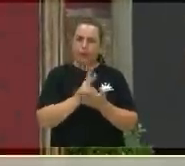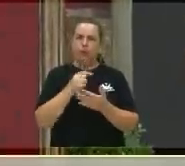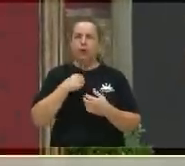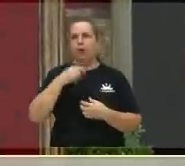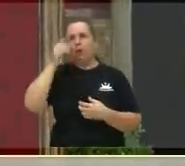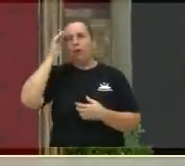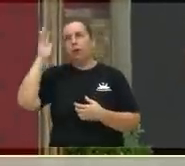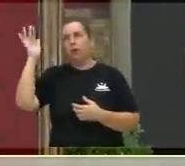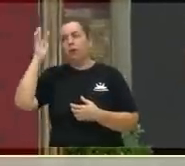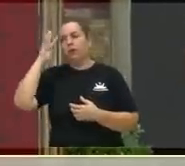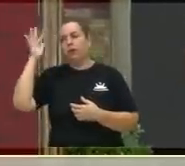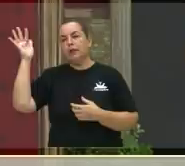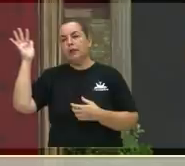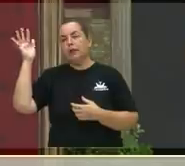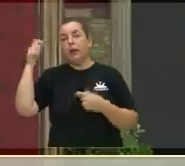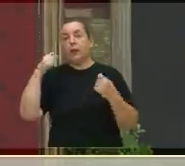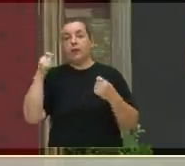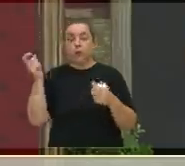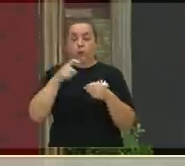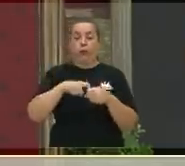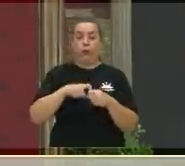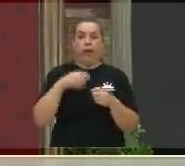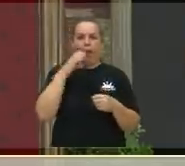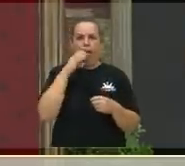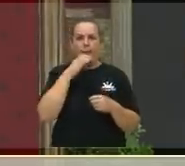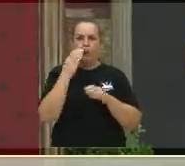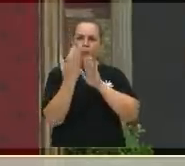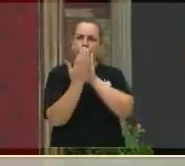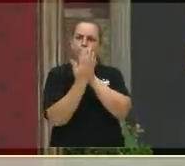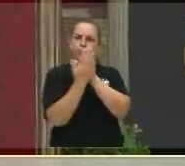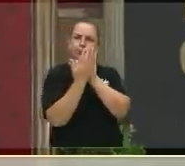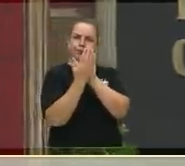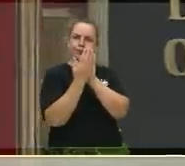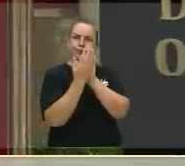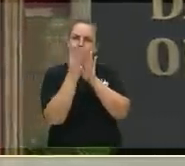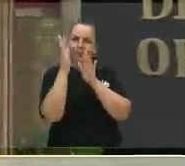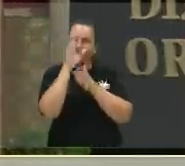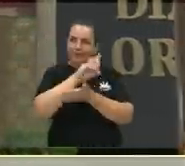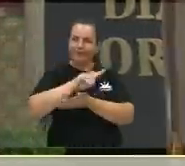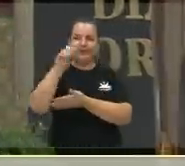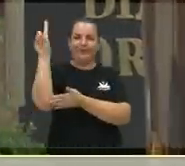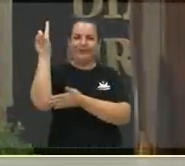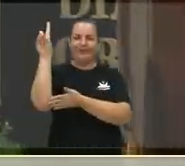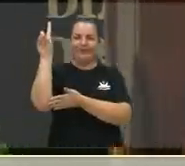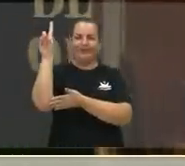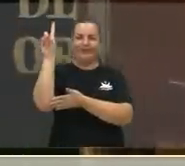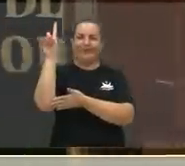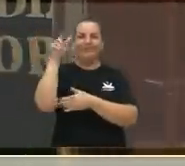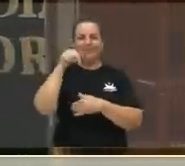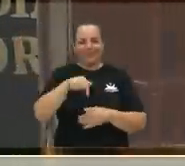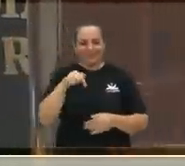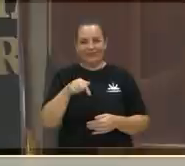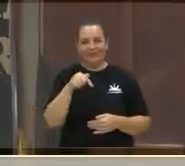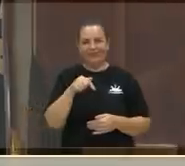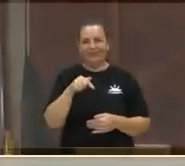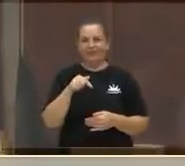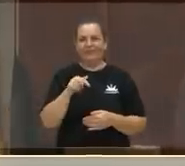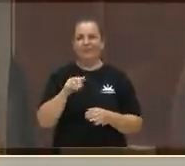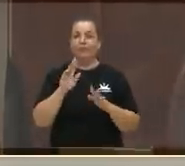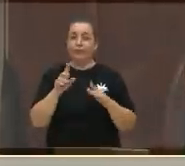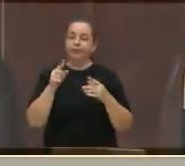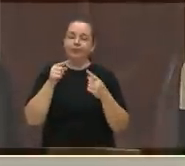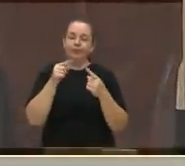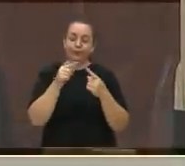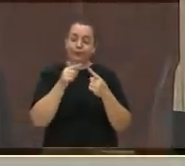se distrair é um recolocar-se frente a frente com deus ó e aqui vou para mais um